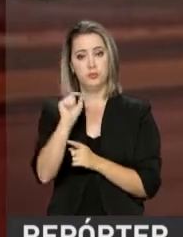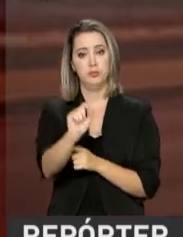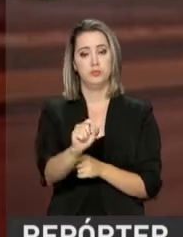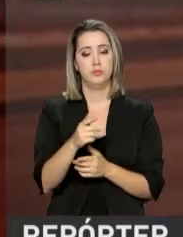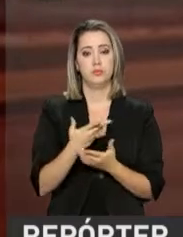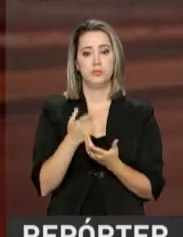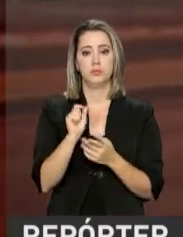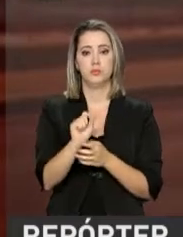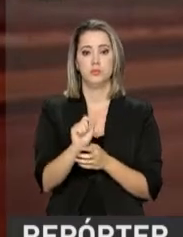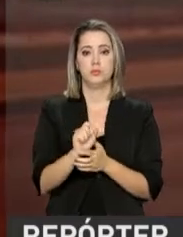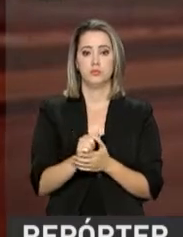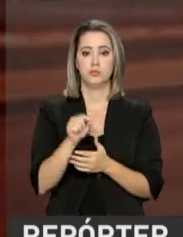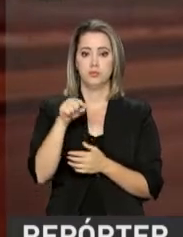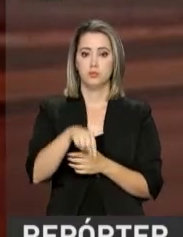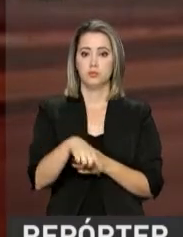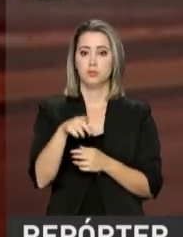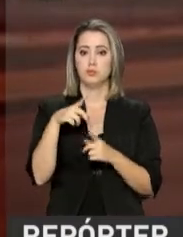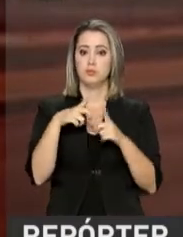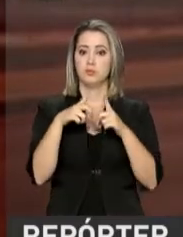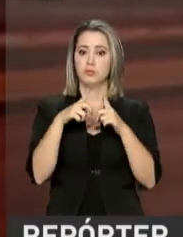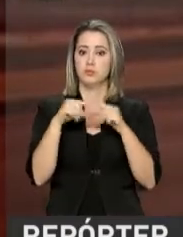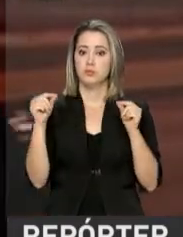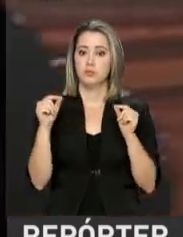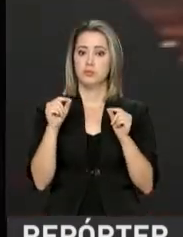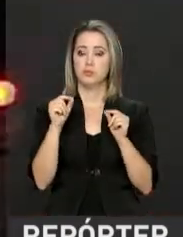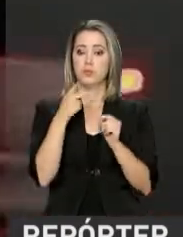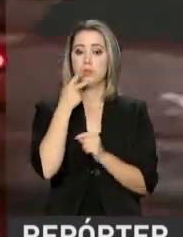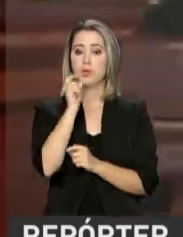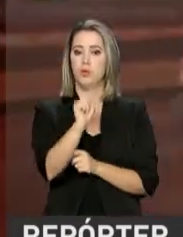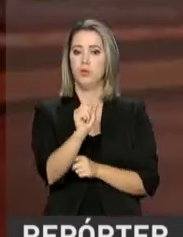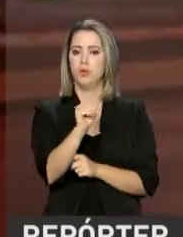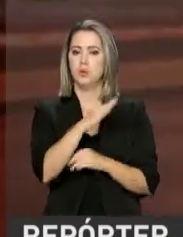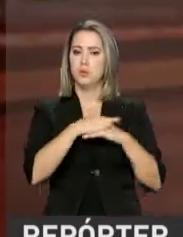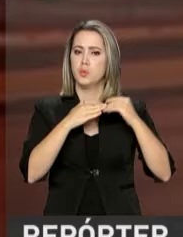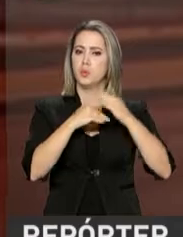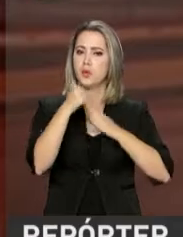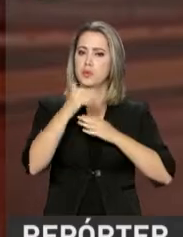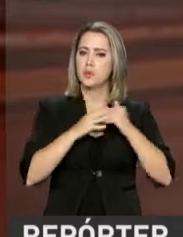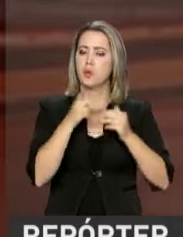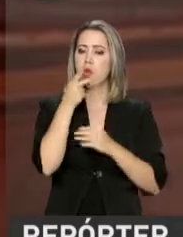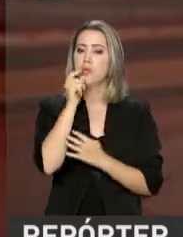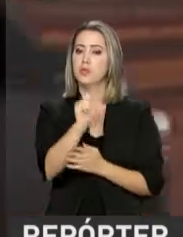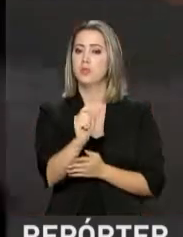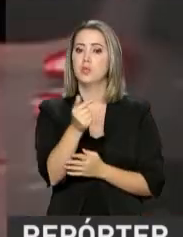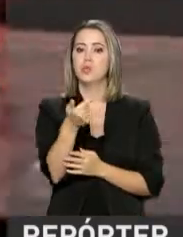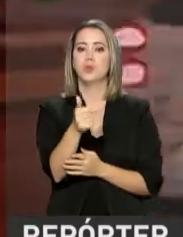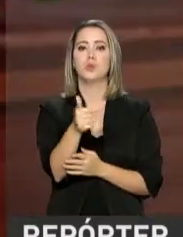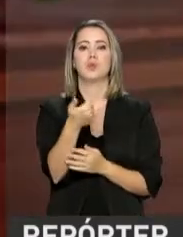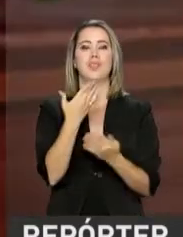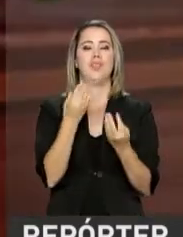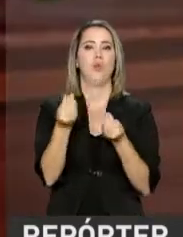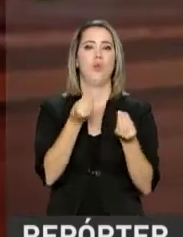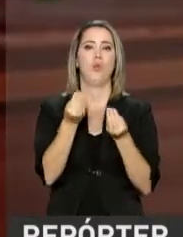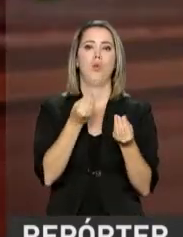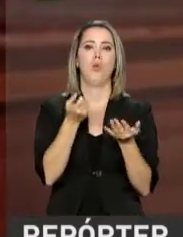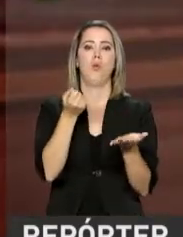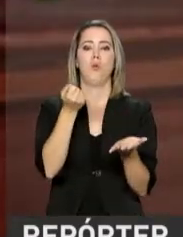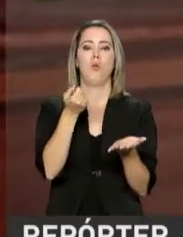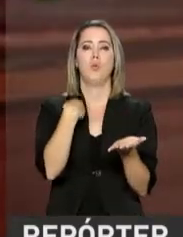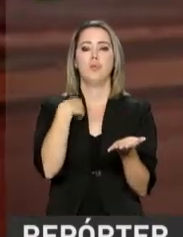da vice-presidência aqui em Brasília. Segundo o perito Ricardo Molina, não há como se comprovar